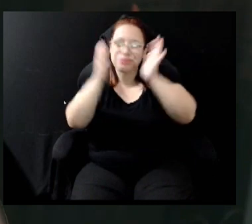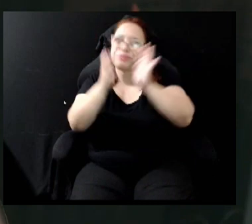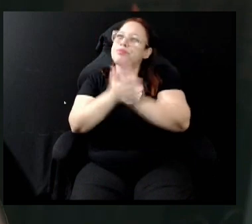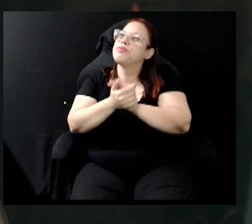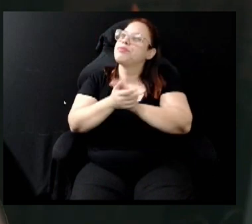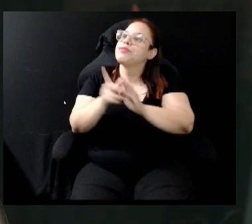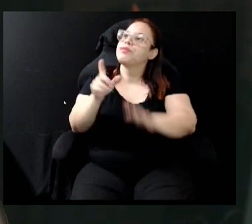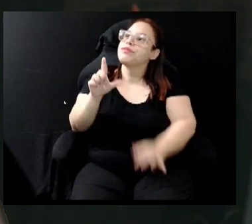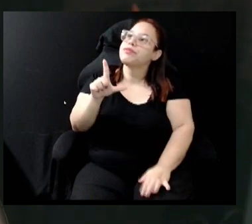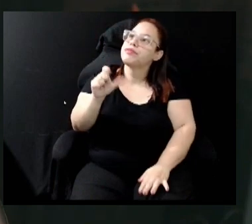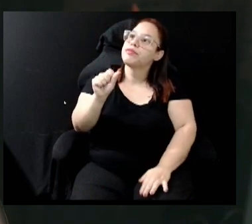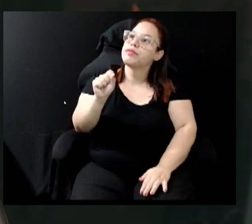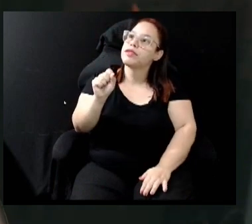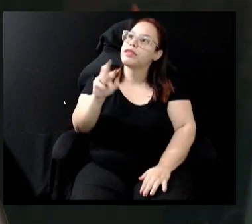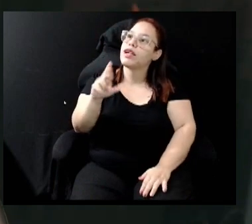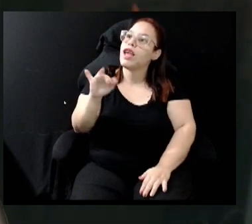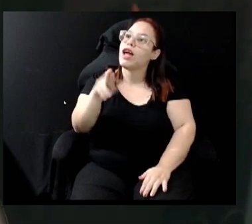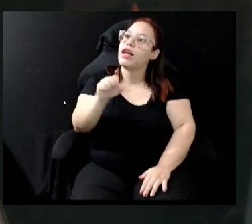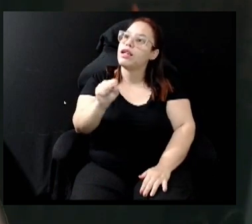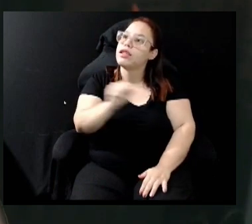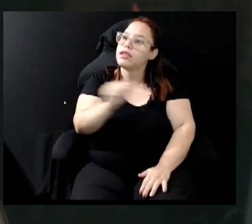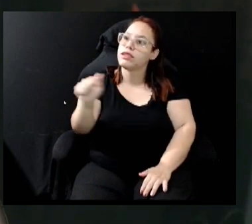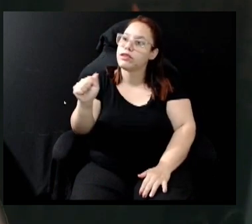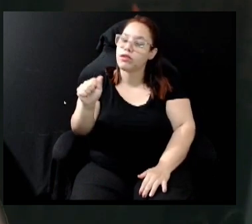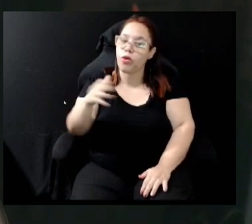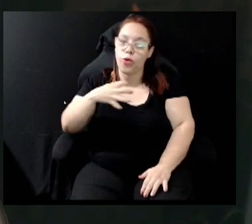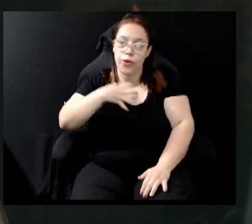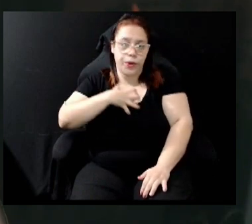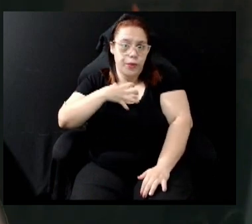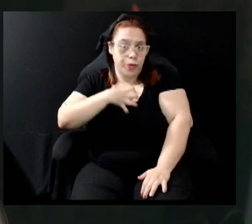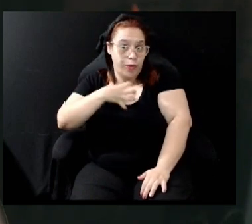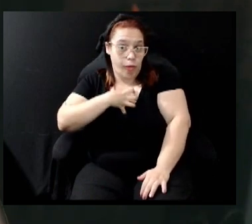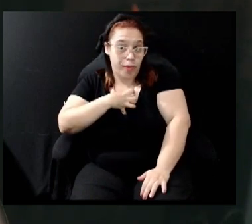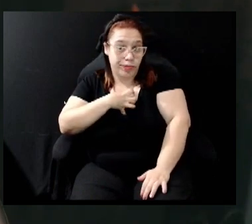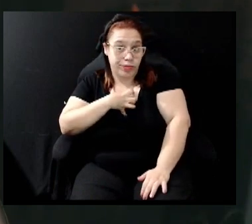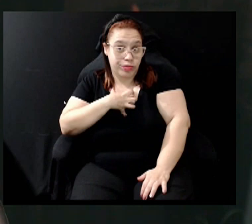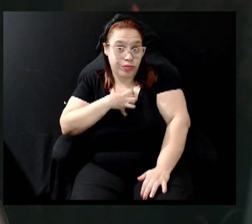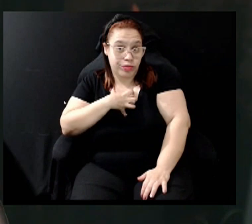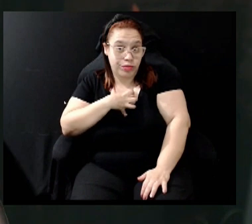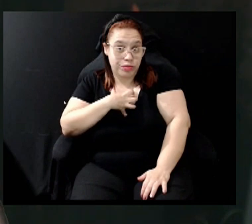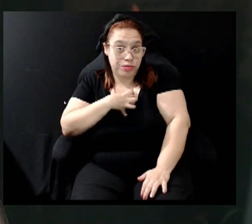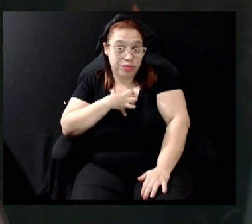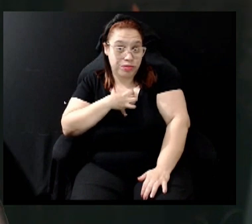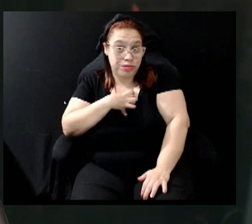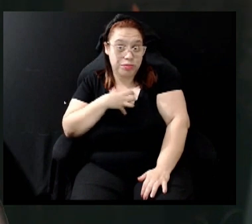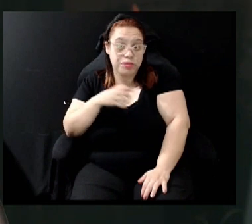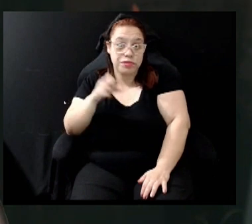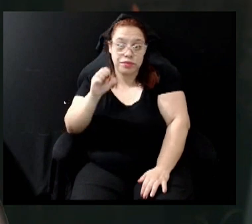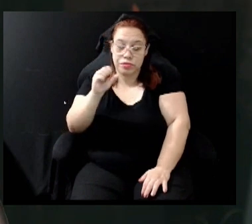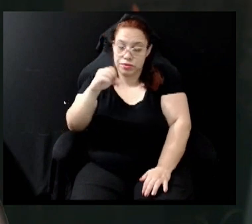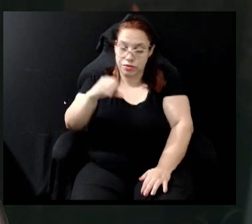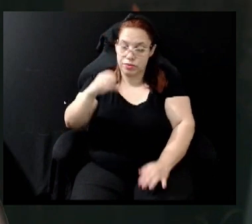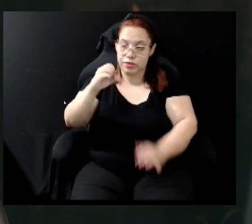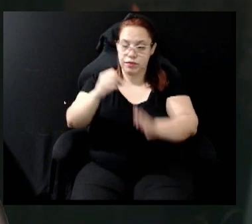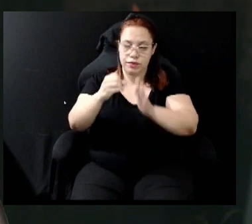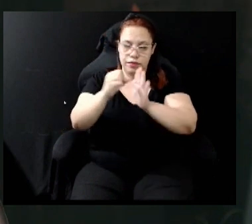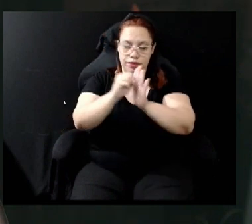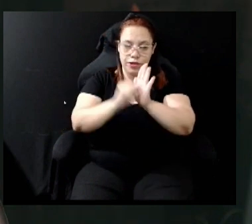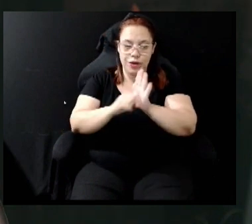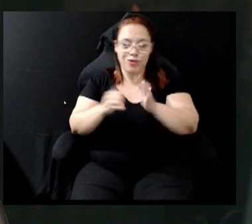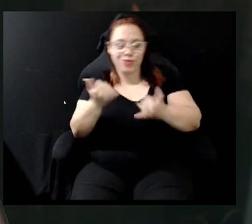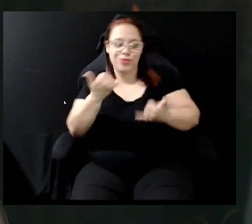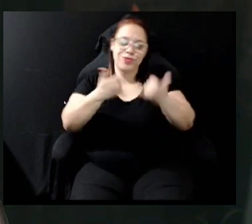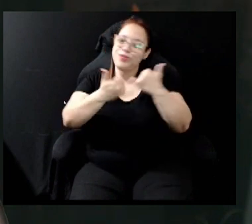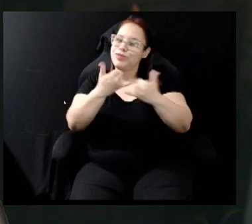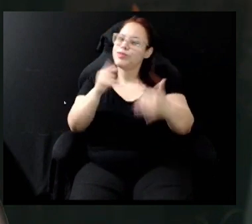Larissa do Proença tem a sensação de que... tem a sensação de que os anos 90 foram mais divertidos. Isso é